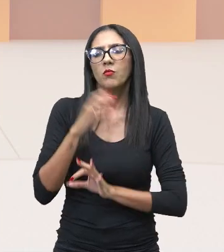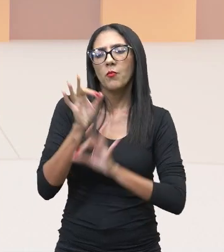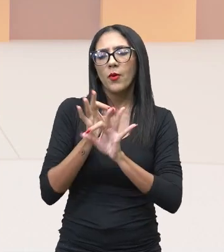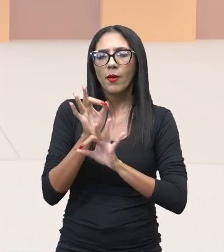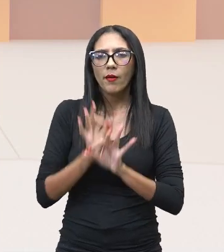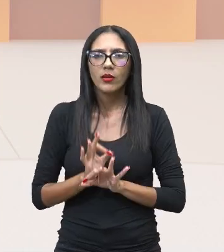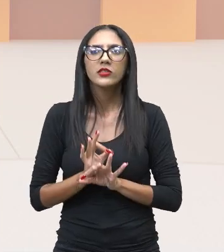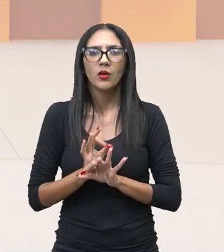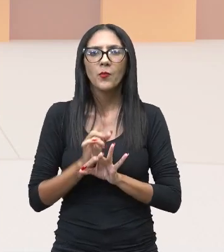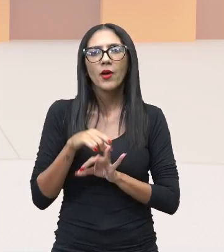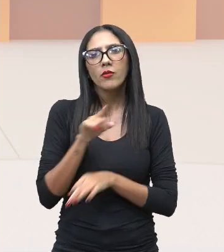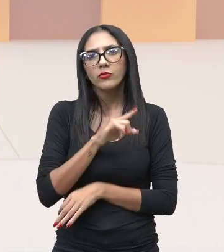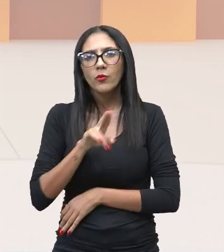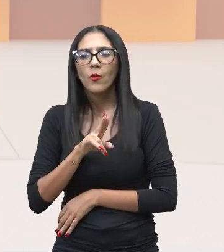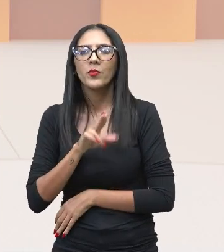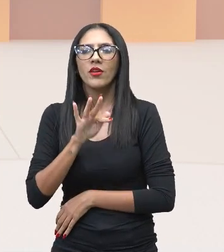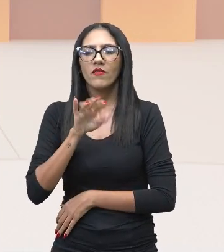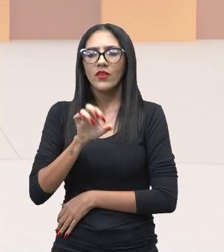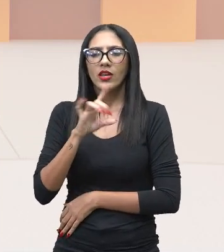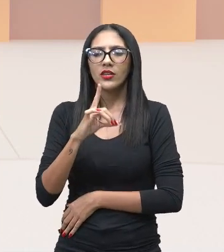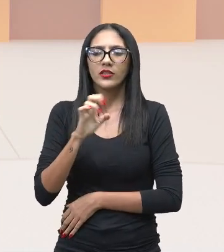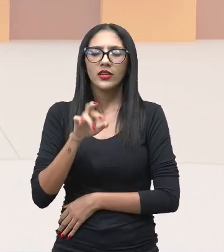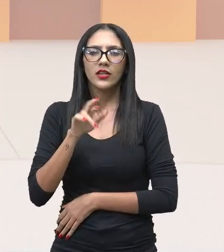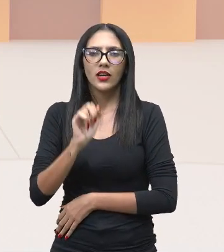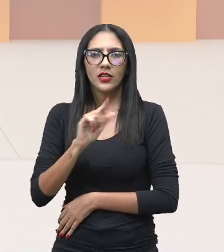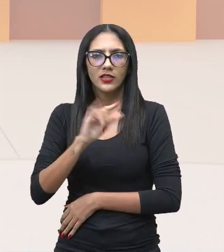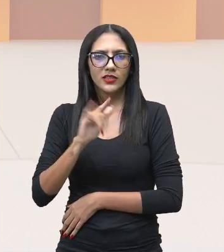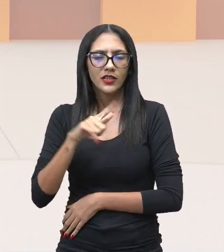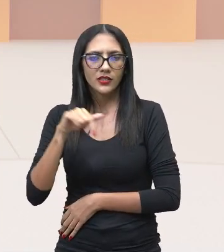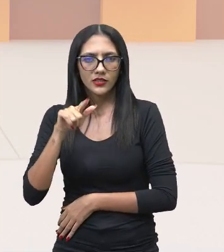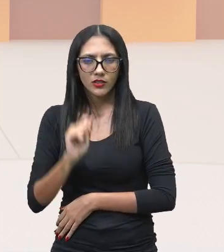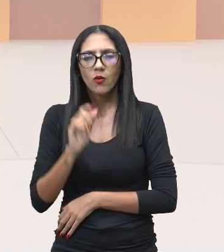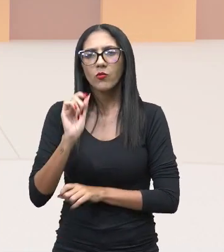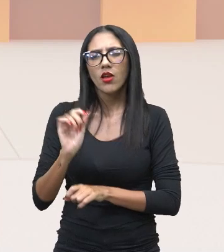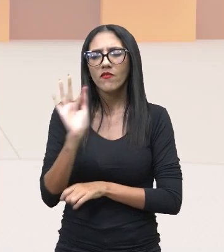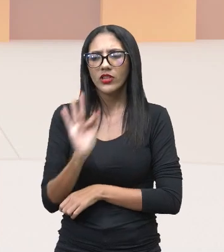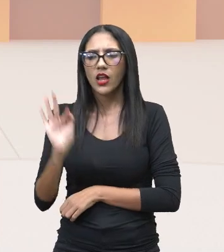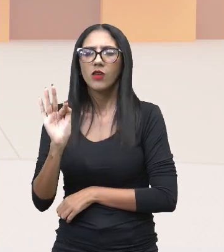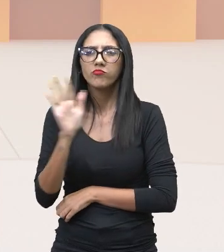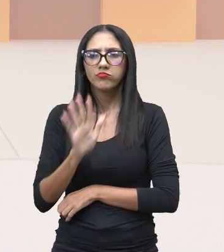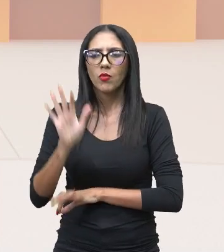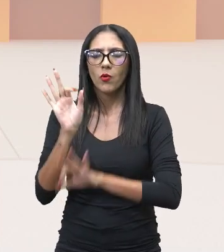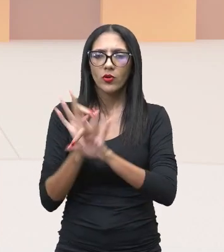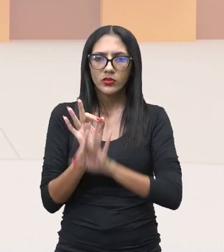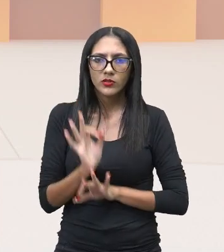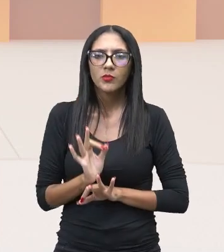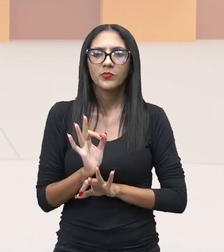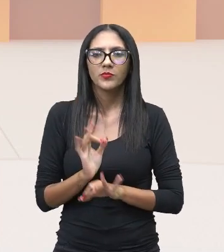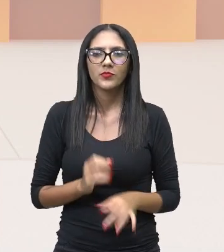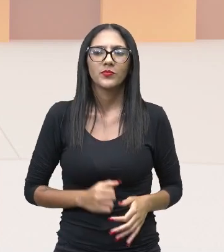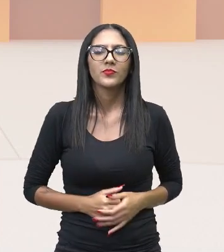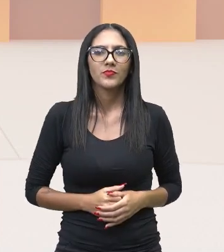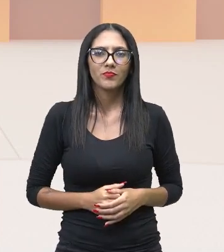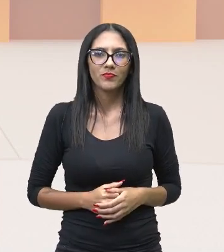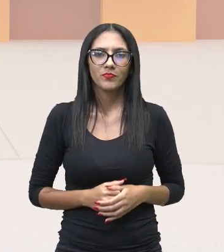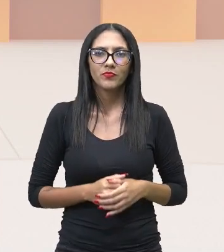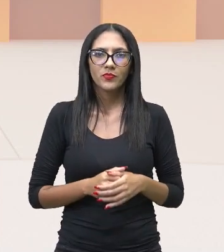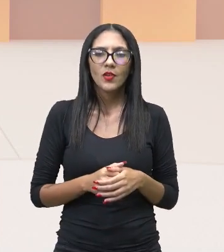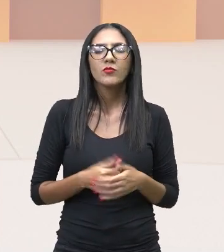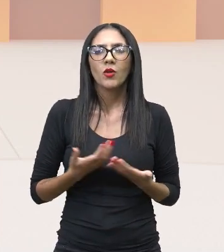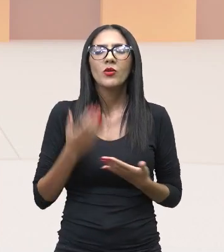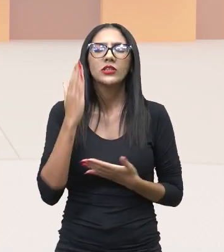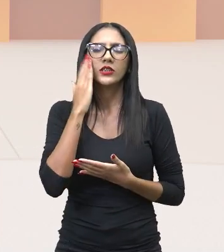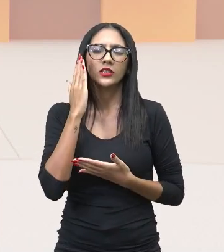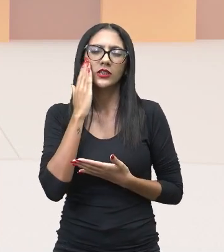chamada federalização da Amazônia. A gente está falando aqui, pessoal, basicamente desde o período do governo militar.